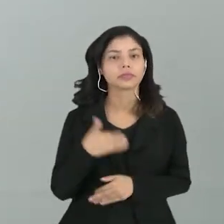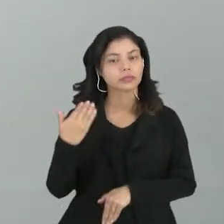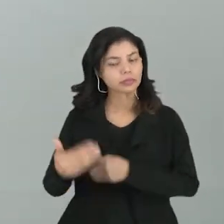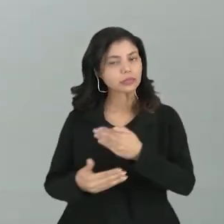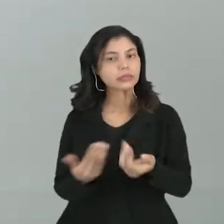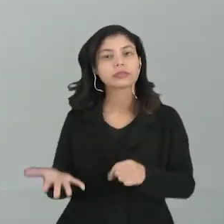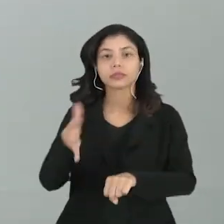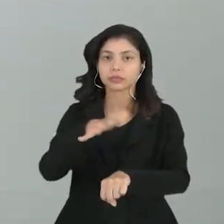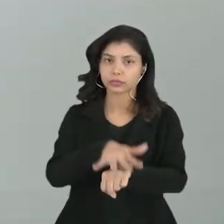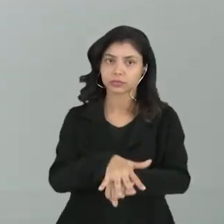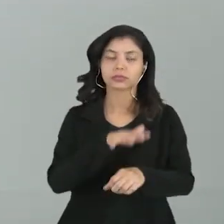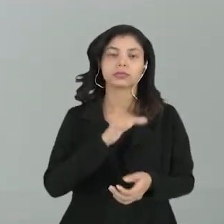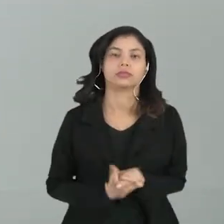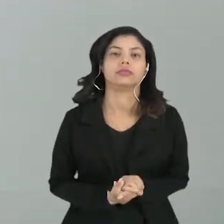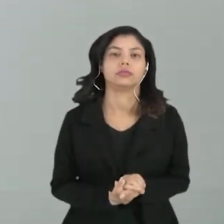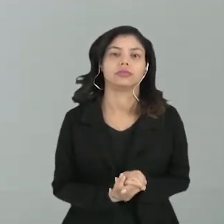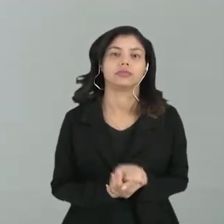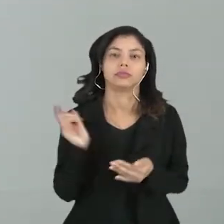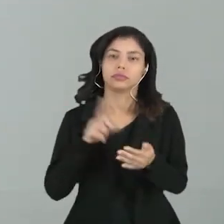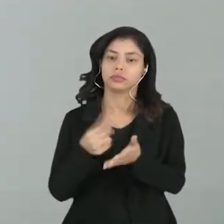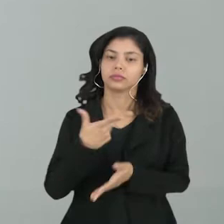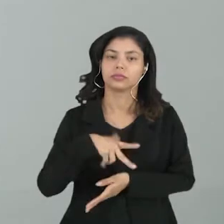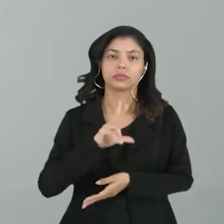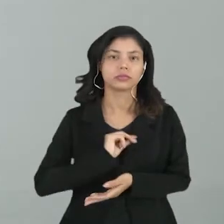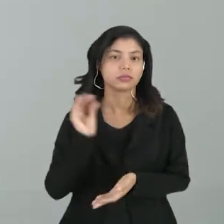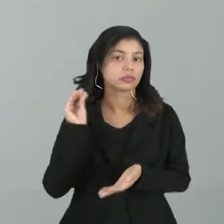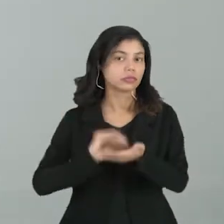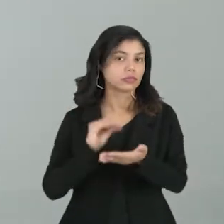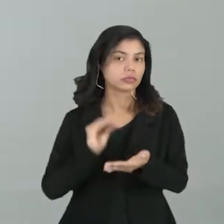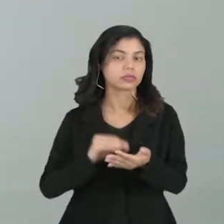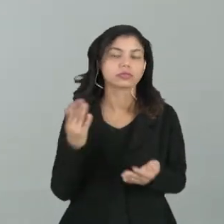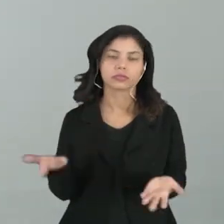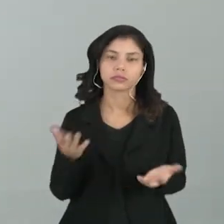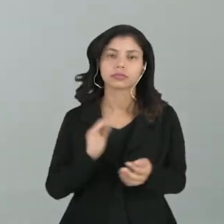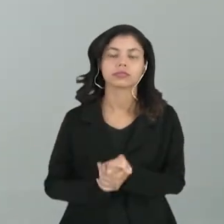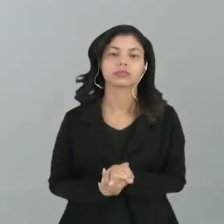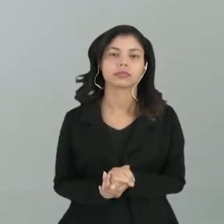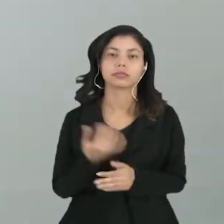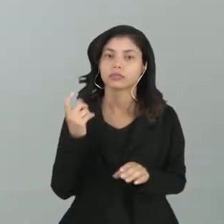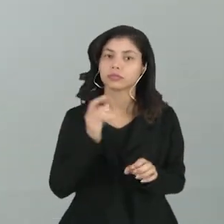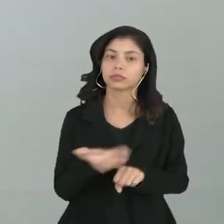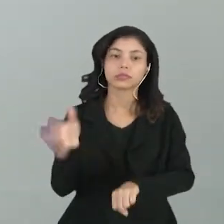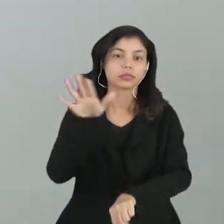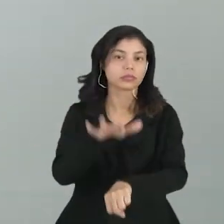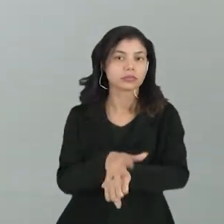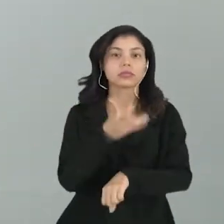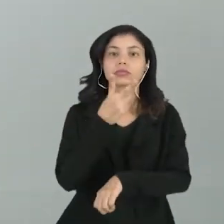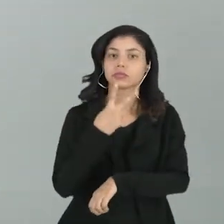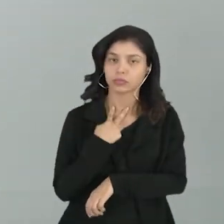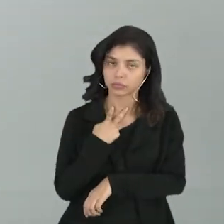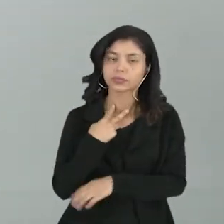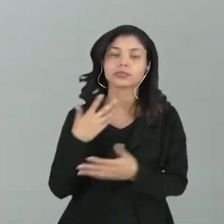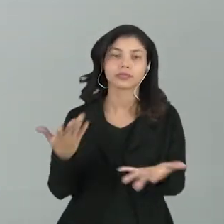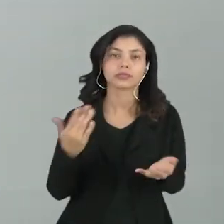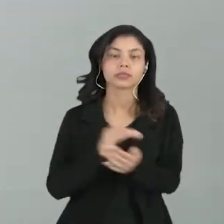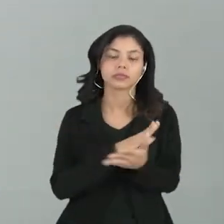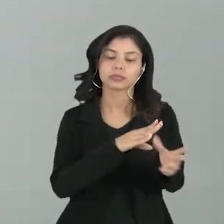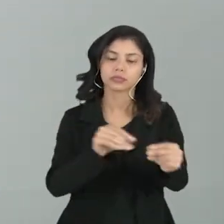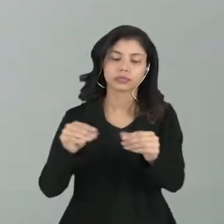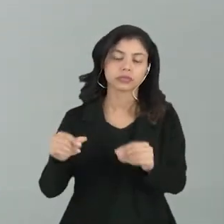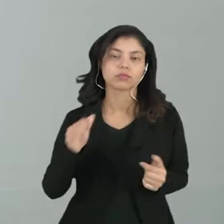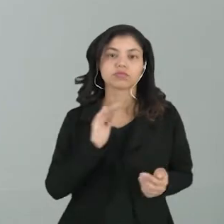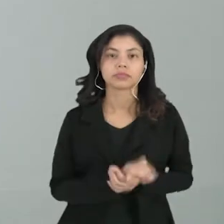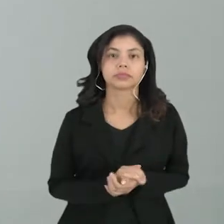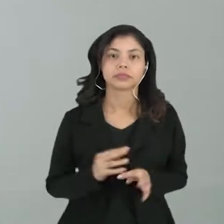processo de colonização, essa decisão de Portugal, de fato, colonizar a terra, ocupar, né, por conta aí de